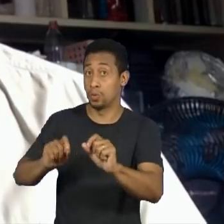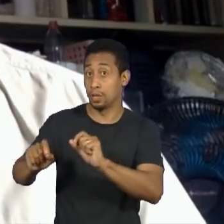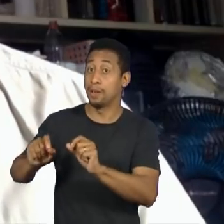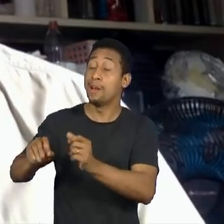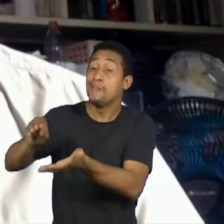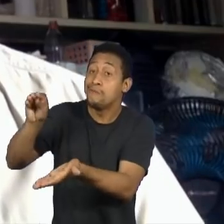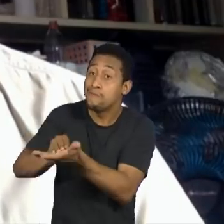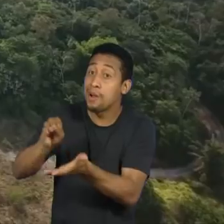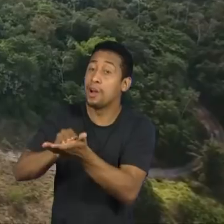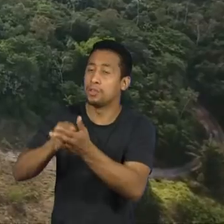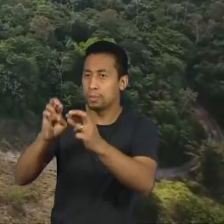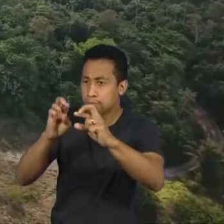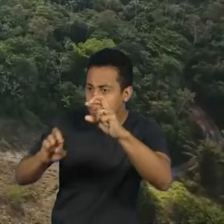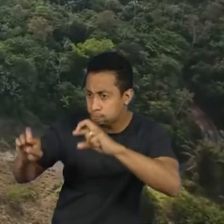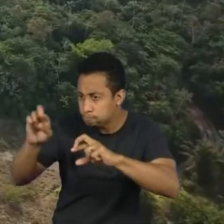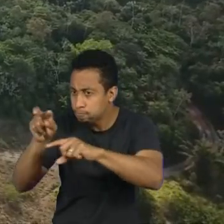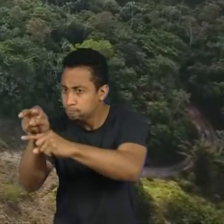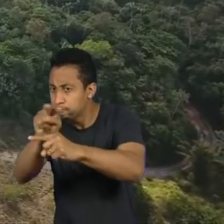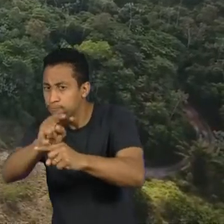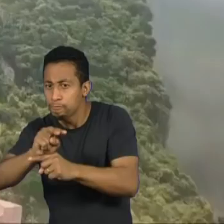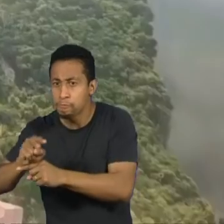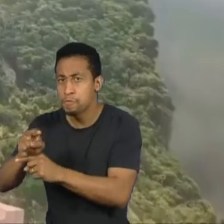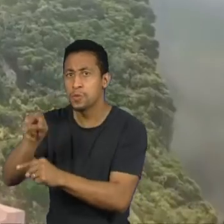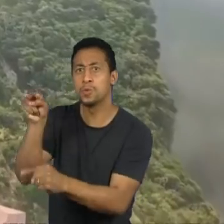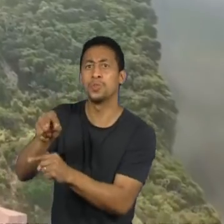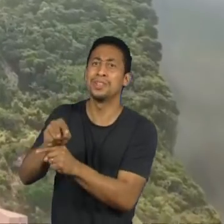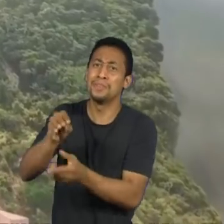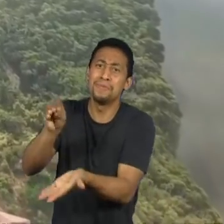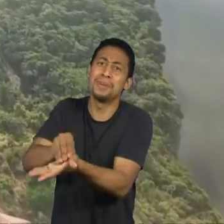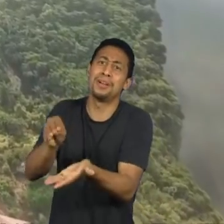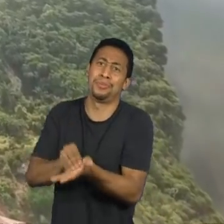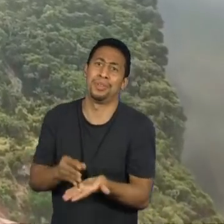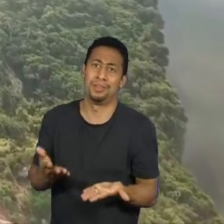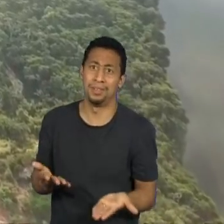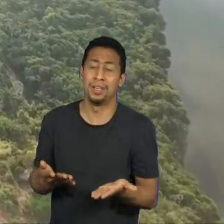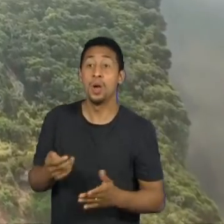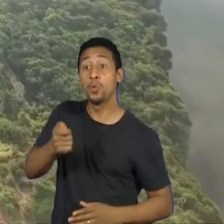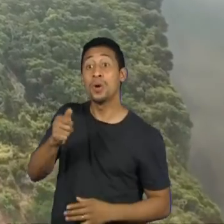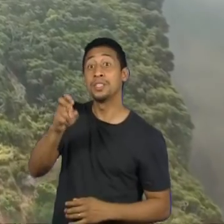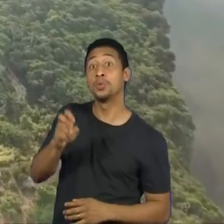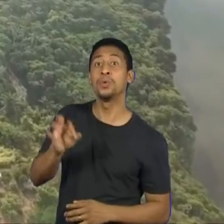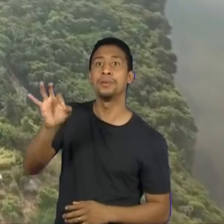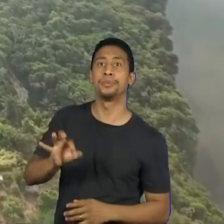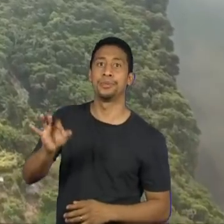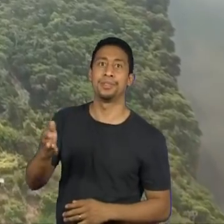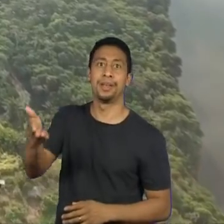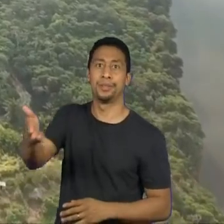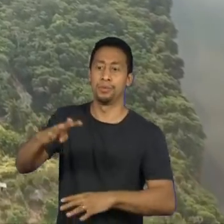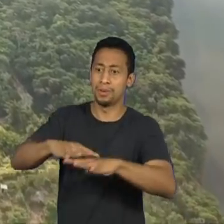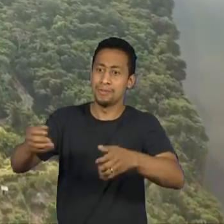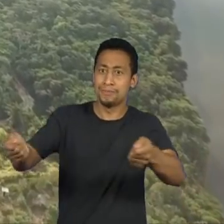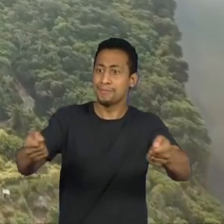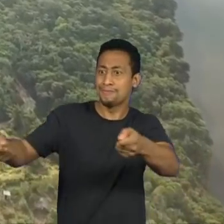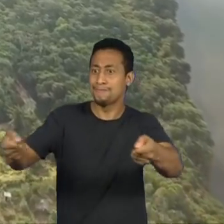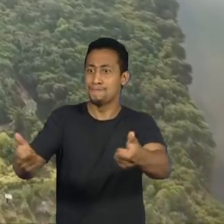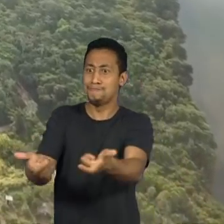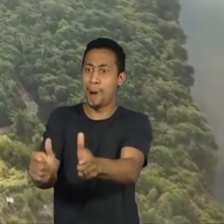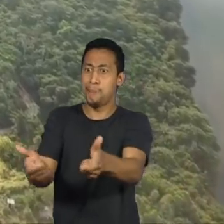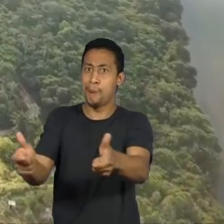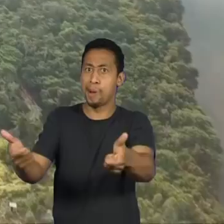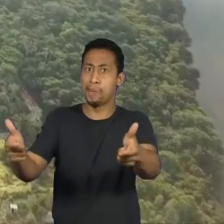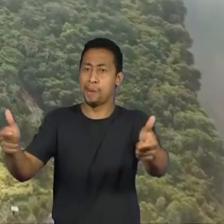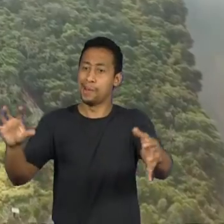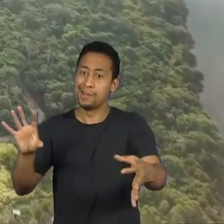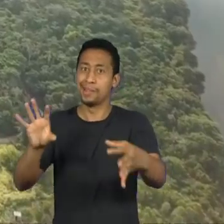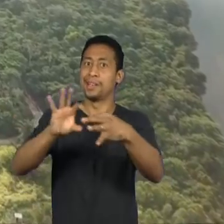de fiscalização, quando você tem quase que 50% da atividade mineral no Brasil relacionada